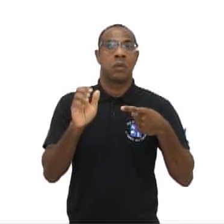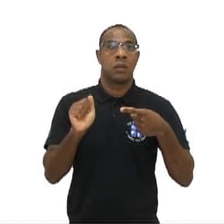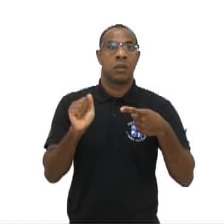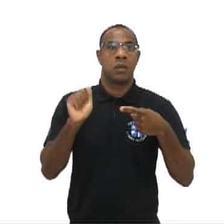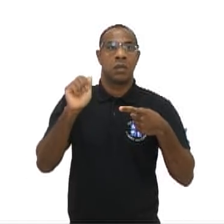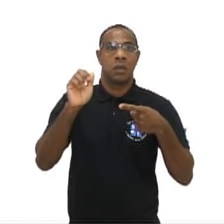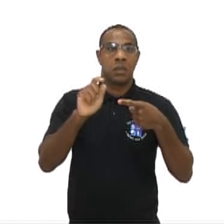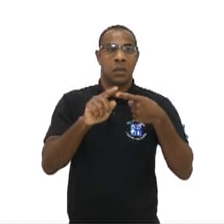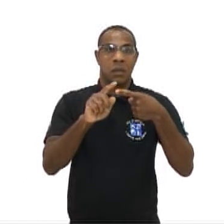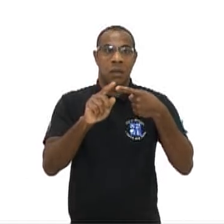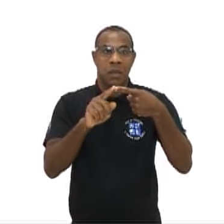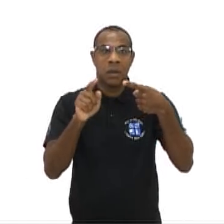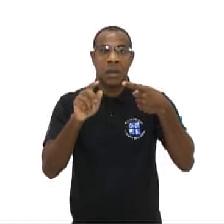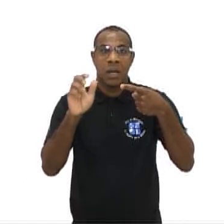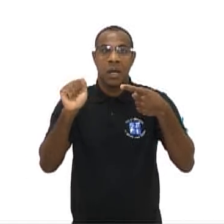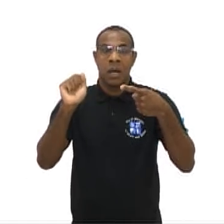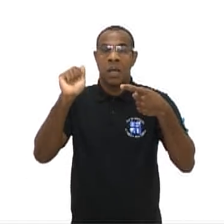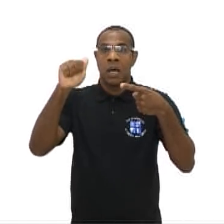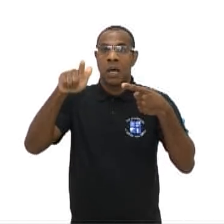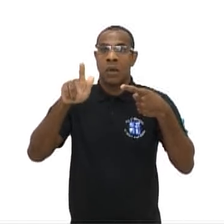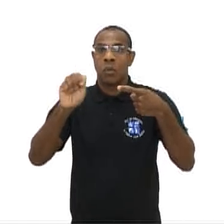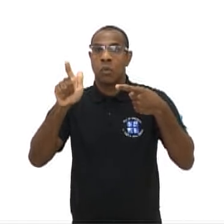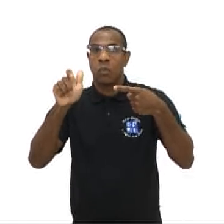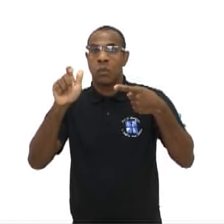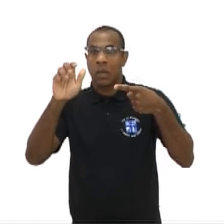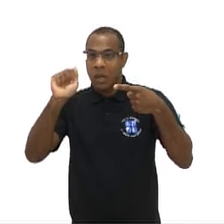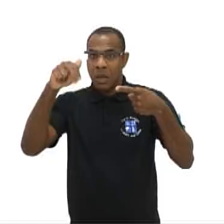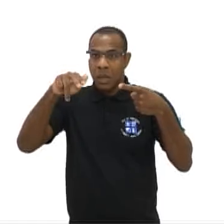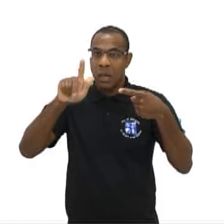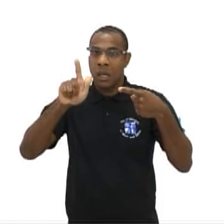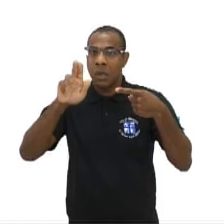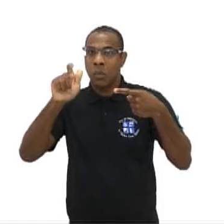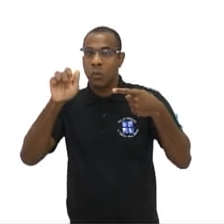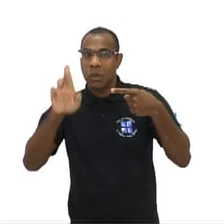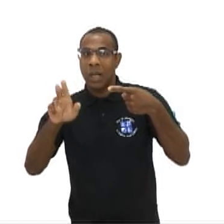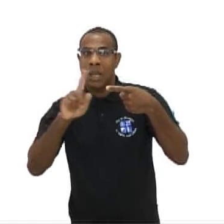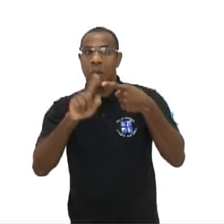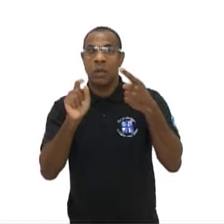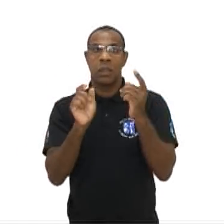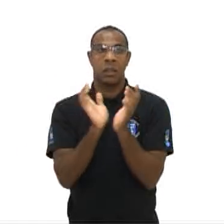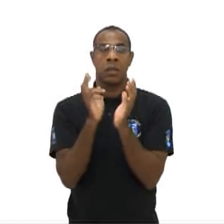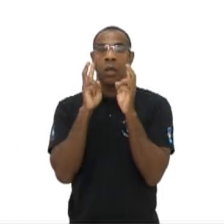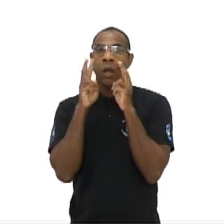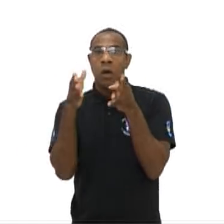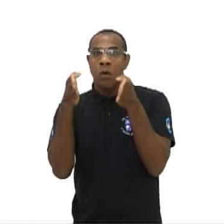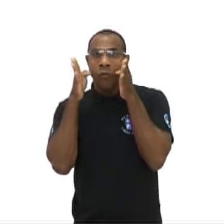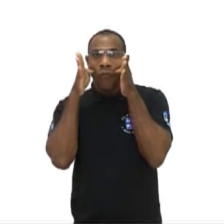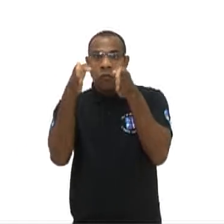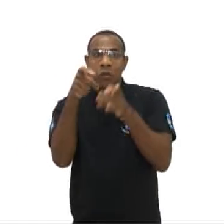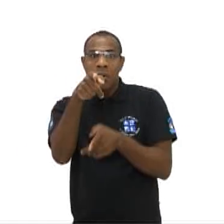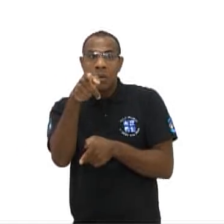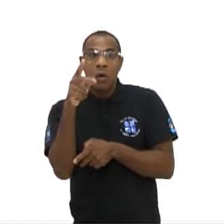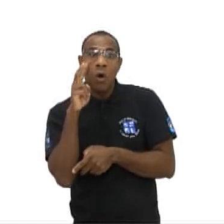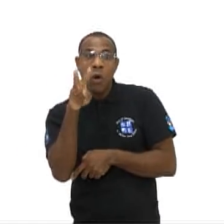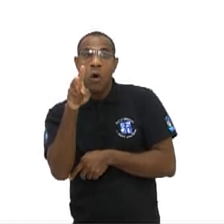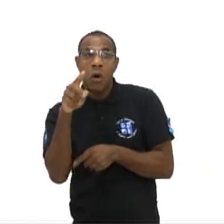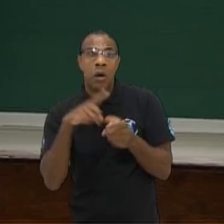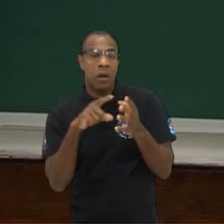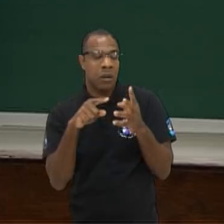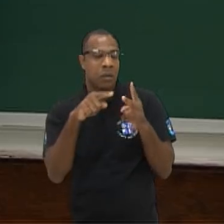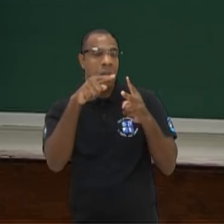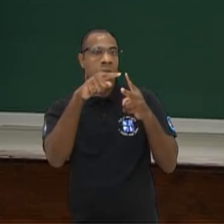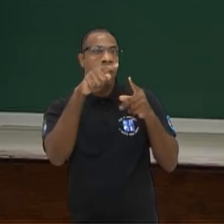ali, ó, acontece quando existe um ângulo entre os espelhos. E aí eu queria que vocês focassem nessa imagem. Sempre quando temos